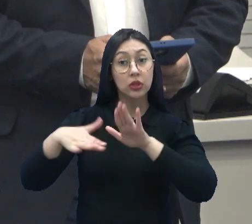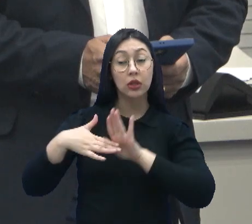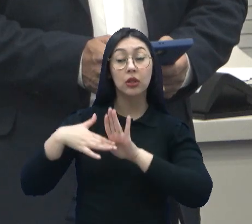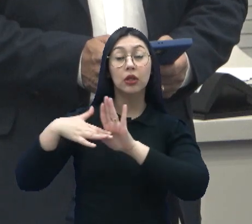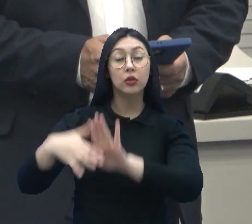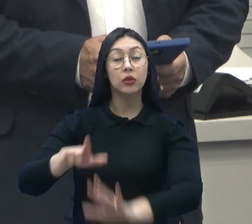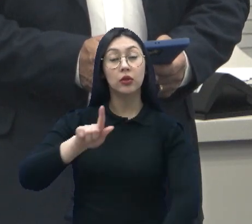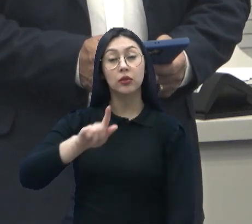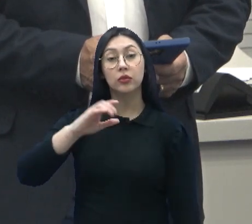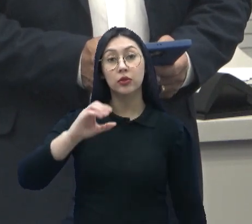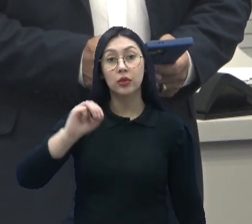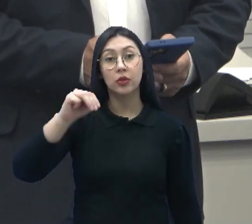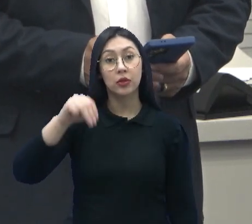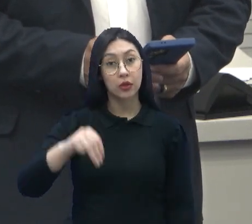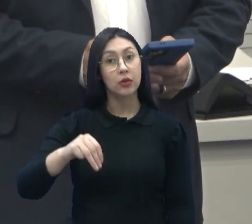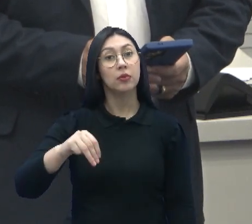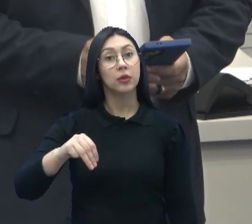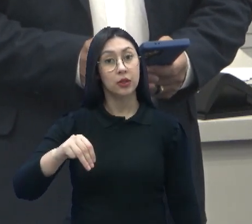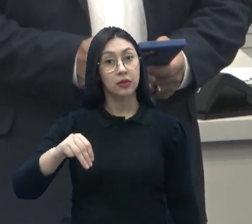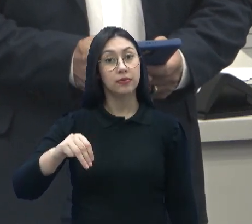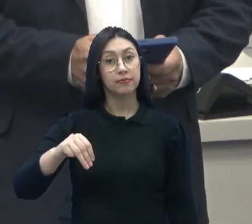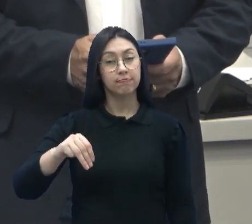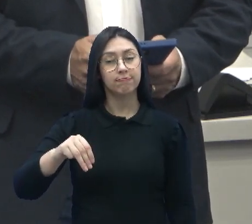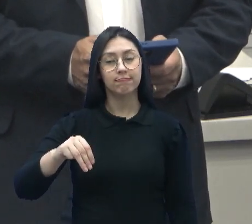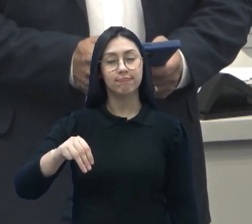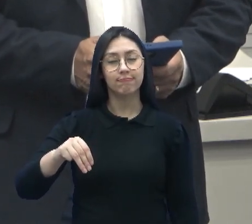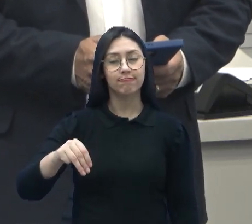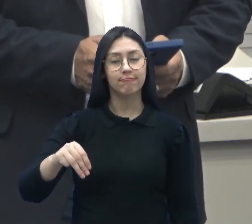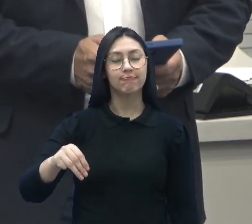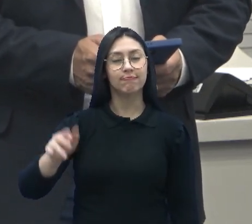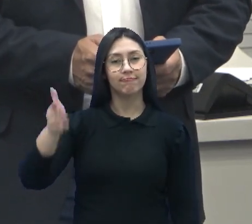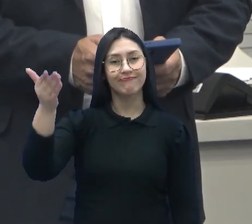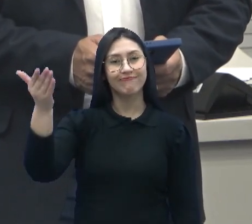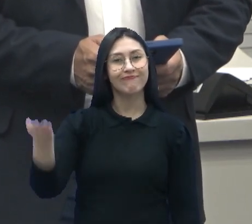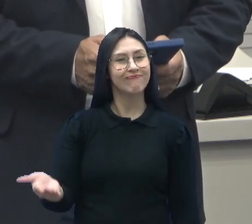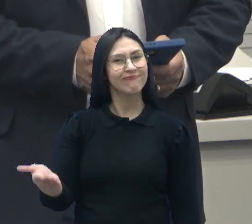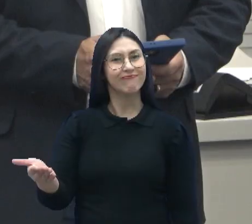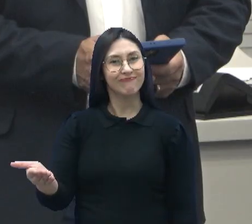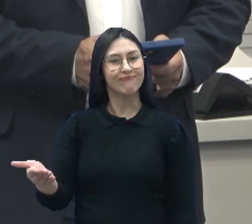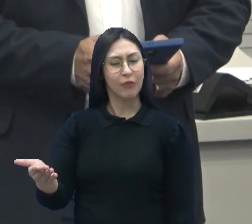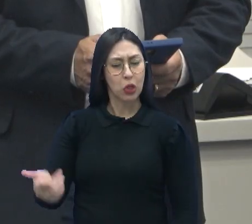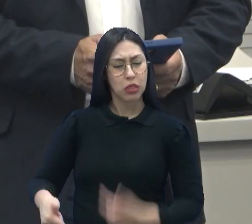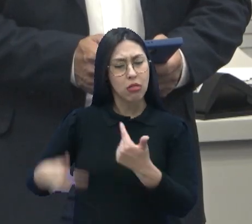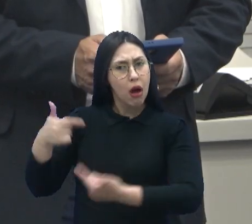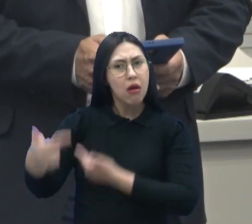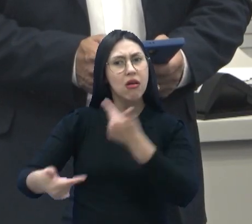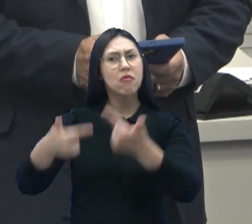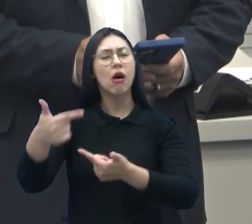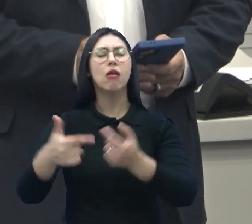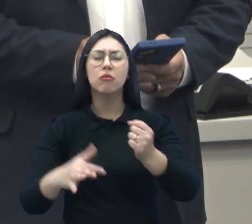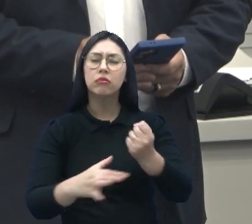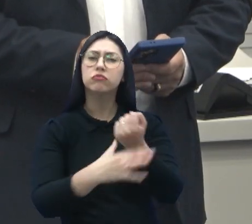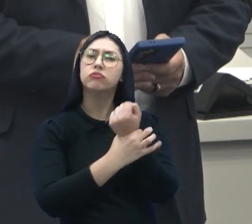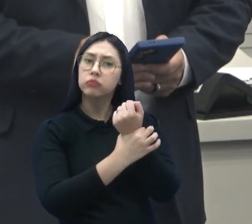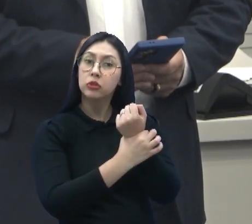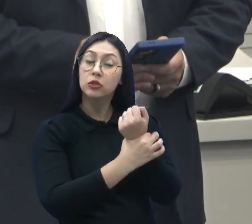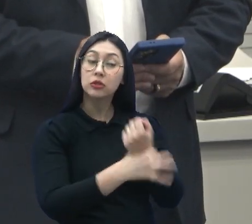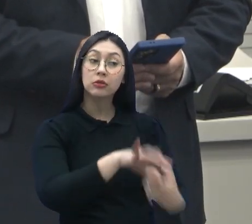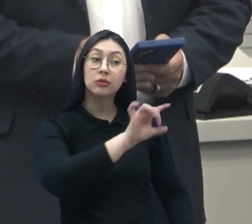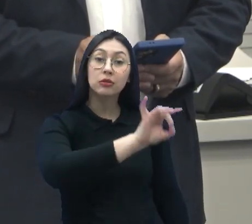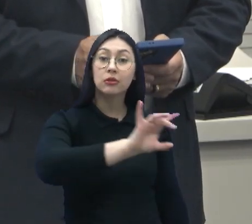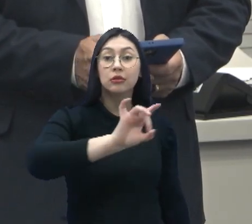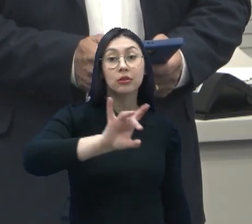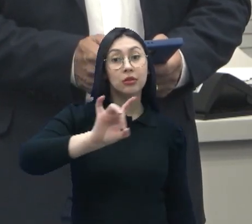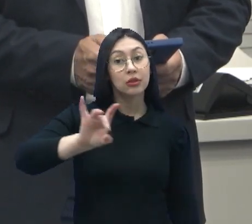José dos Campos ser essa máquina de promoção de segurança pública. A cada um de vocês,